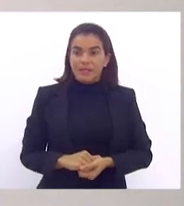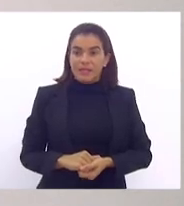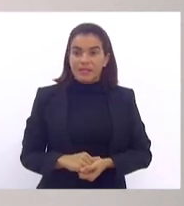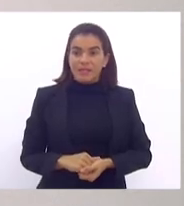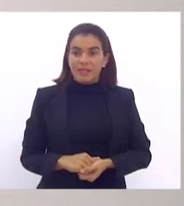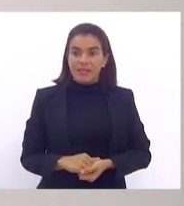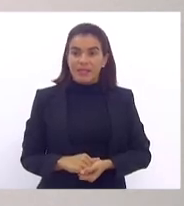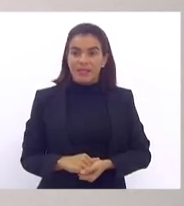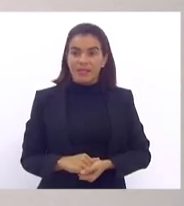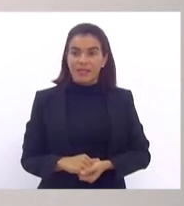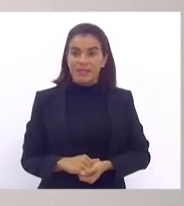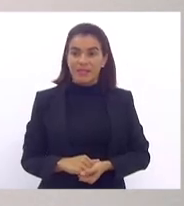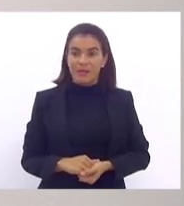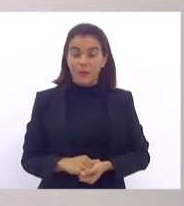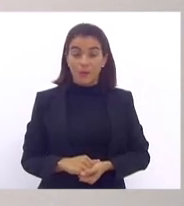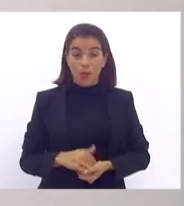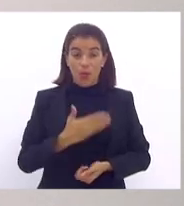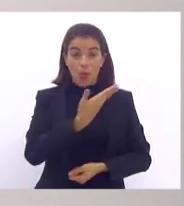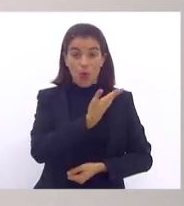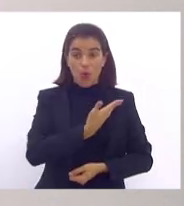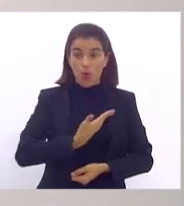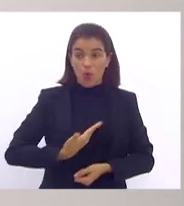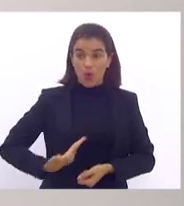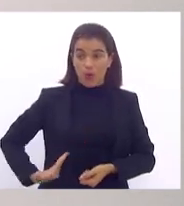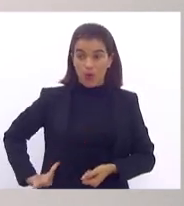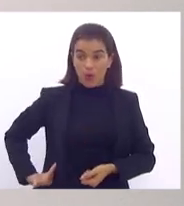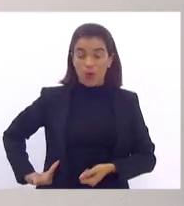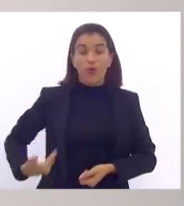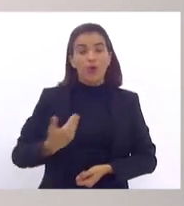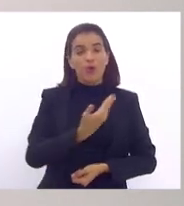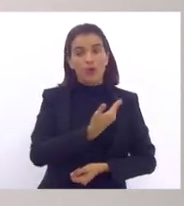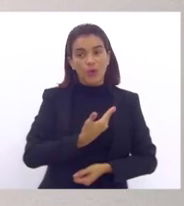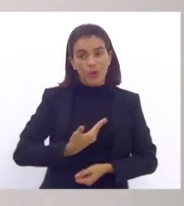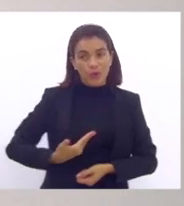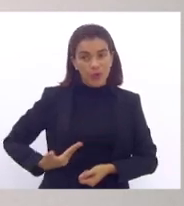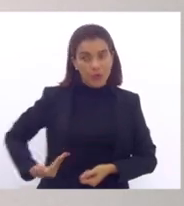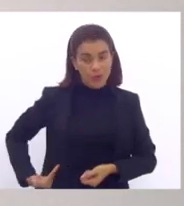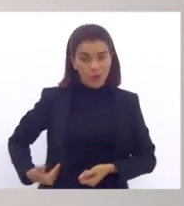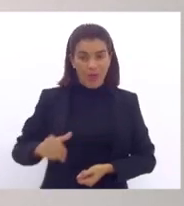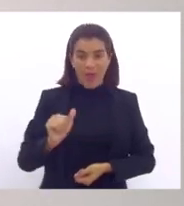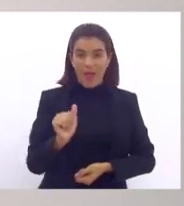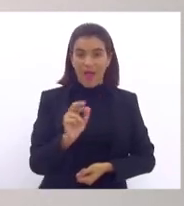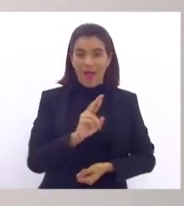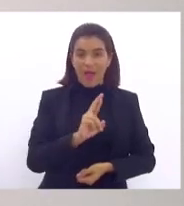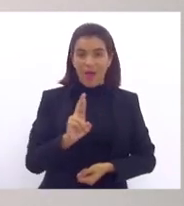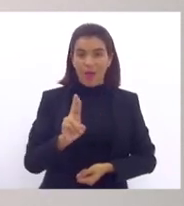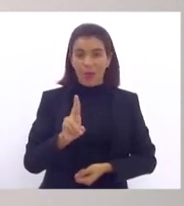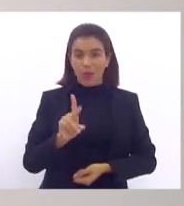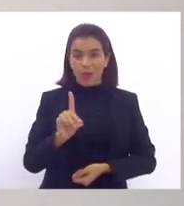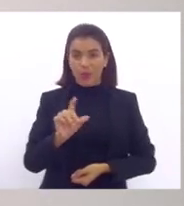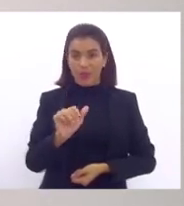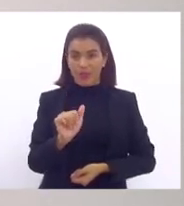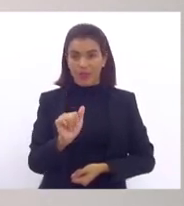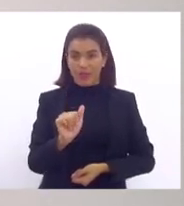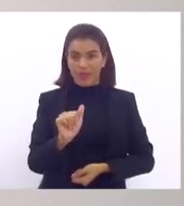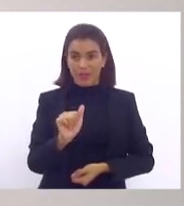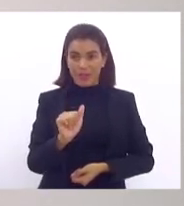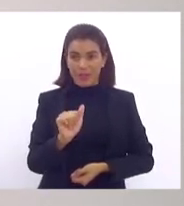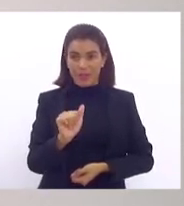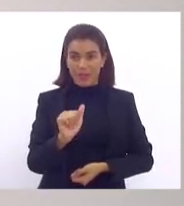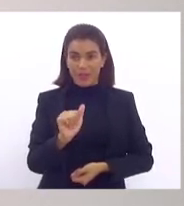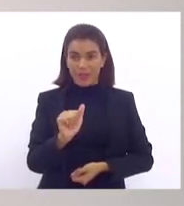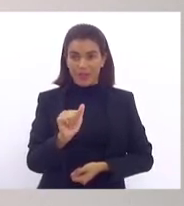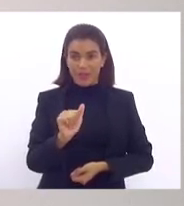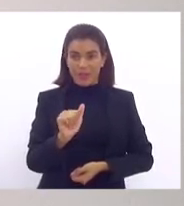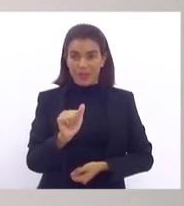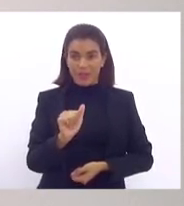eh o governador o governador a ruda são de do Rio do do